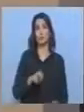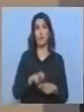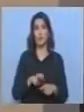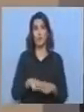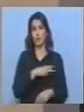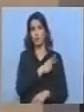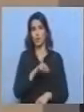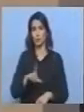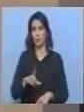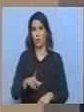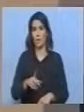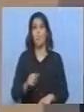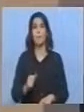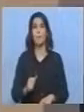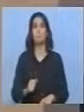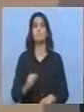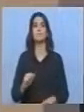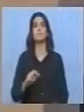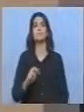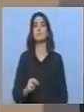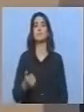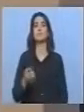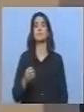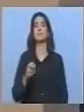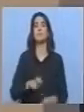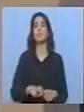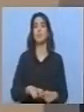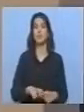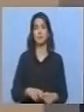da Universidade de Lisboa são 350 vagas.